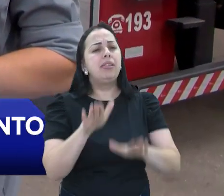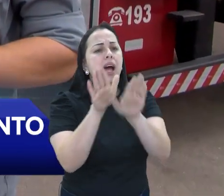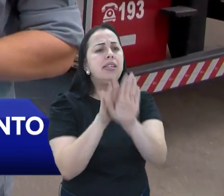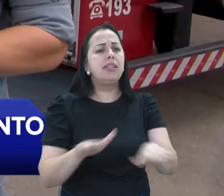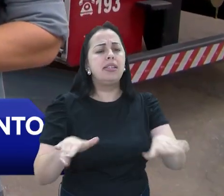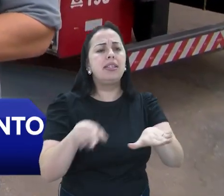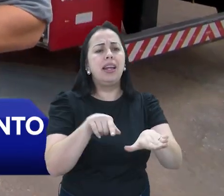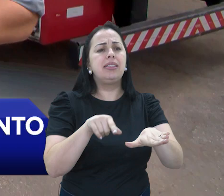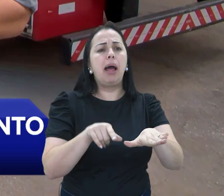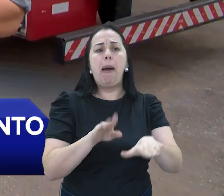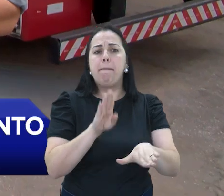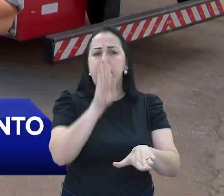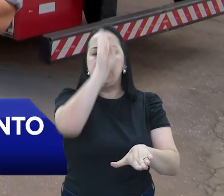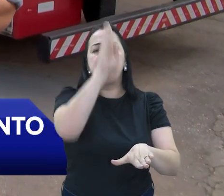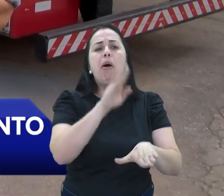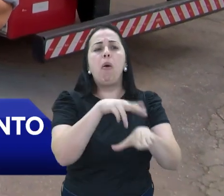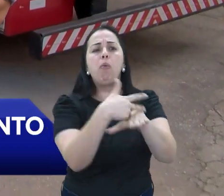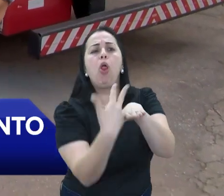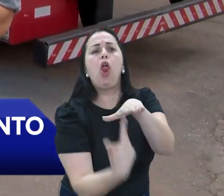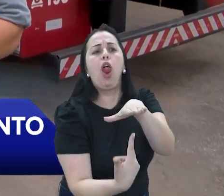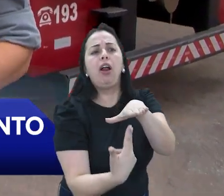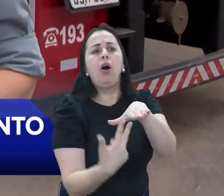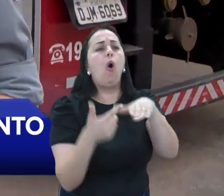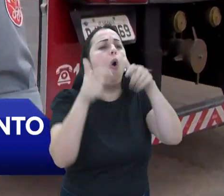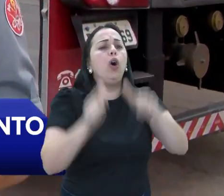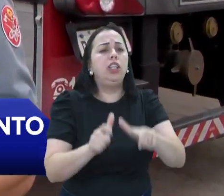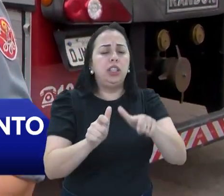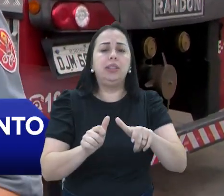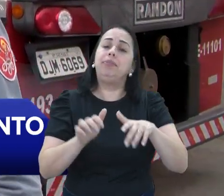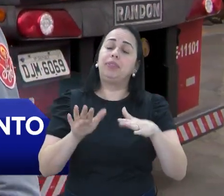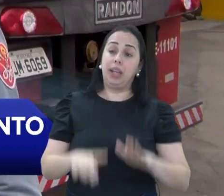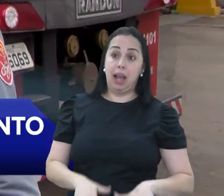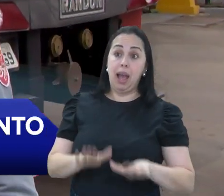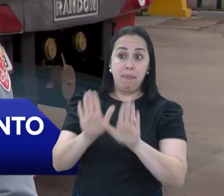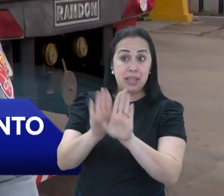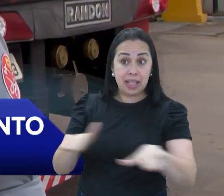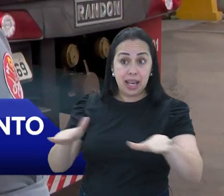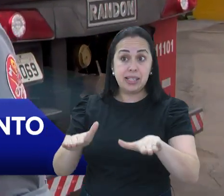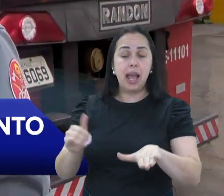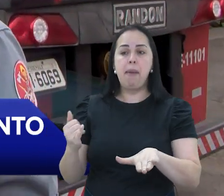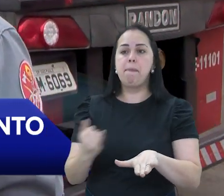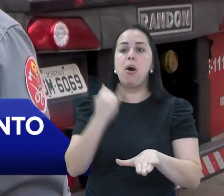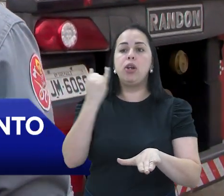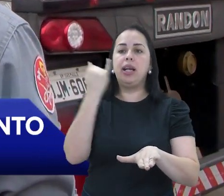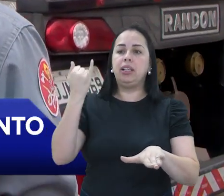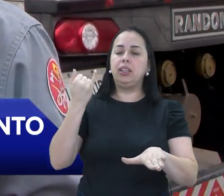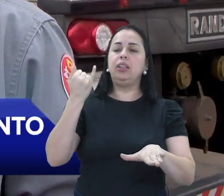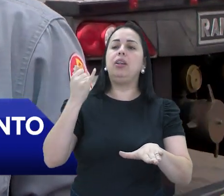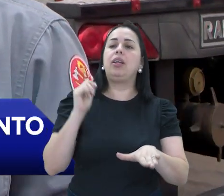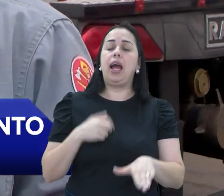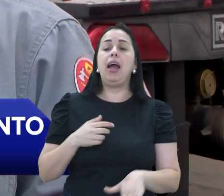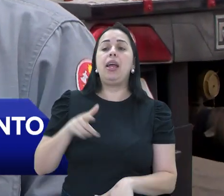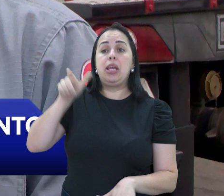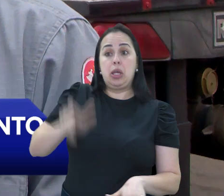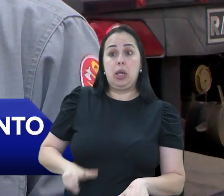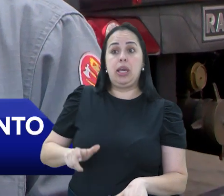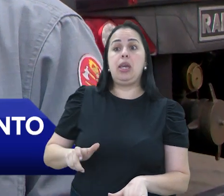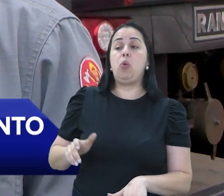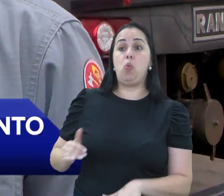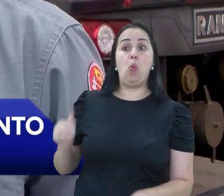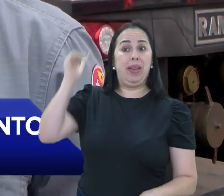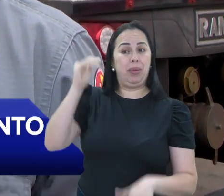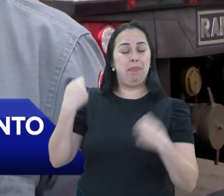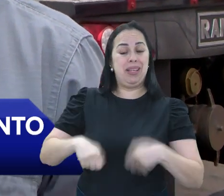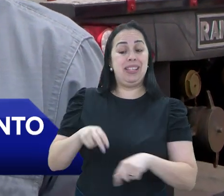crianças, onde esses casos de afogamentos mais acontecem? Sobre as crianças, é importante a gente estar falando sempre da criança ter a supervisão de um